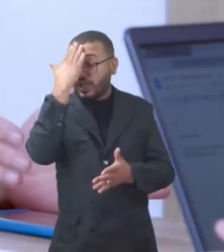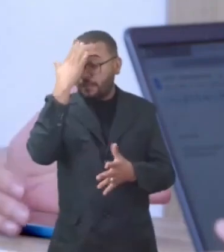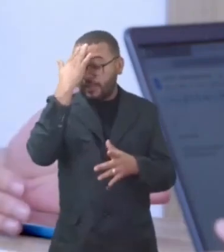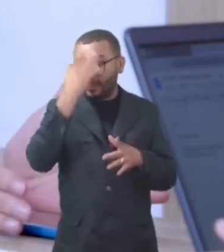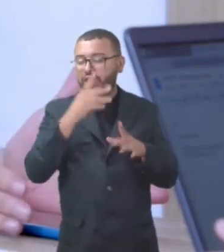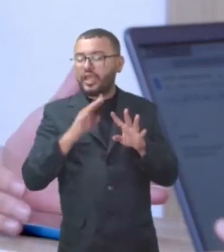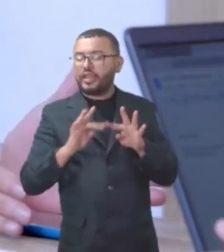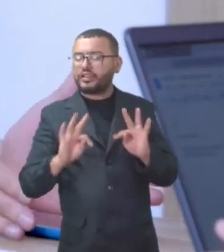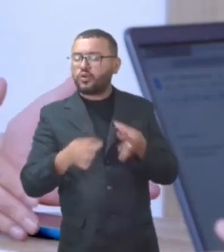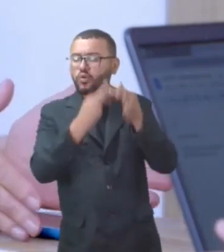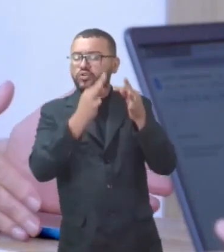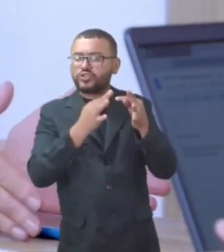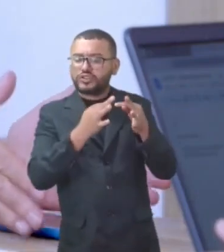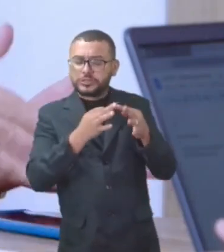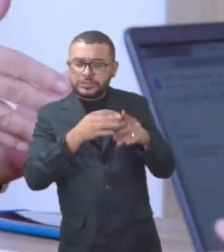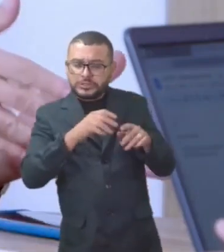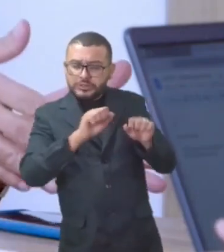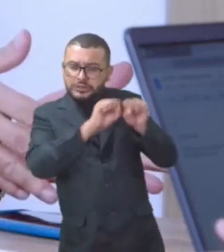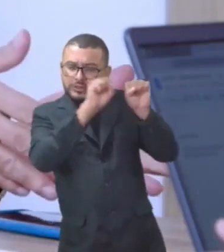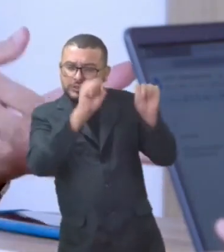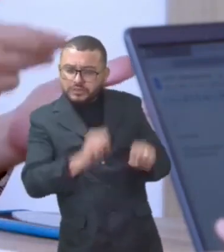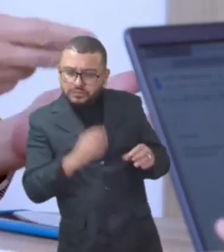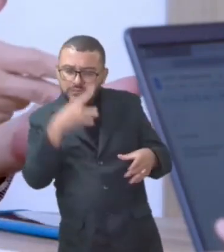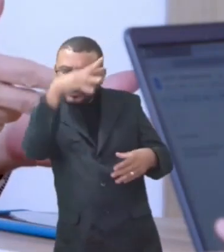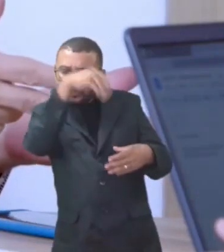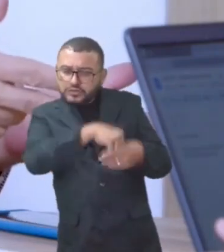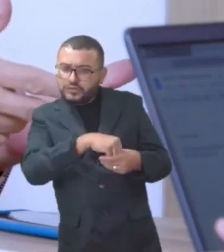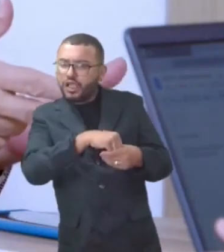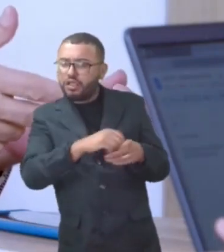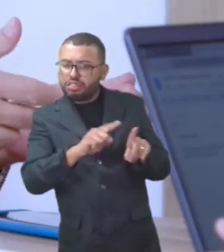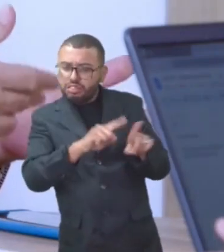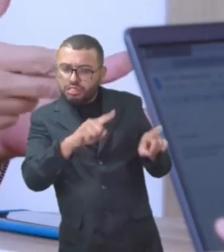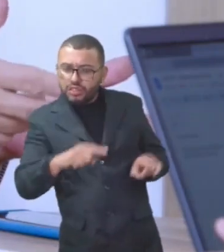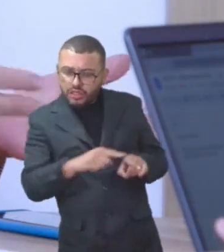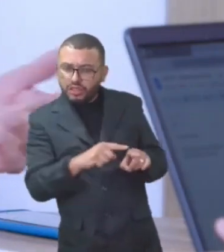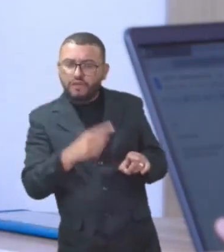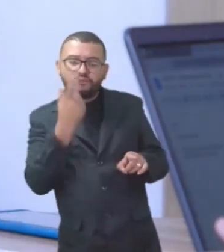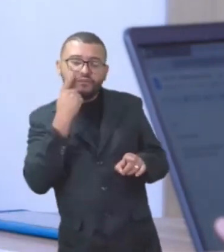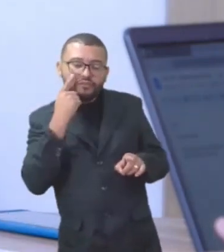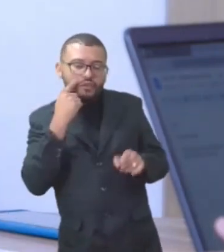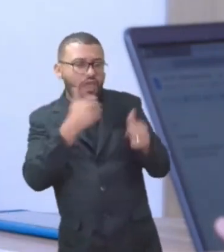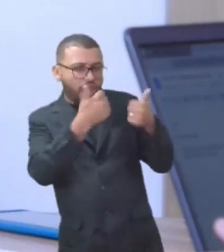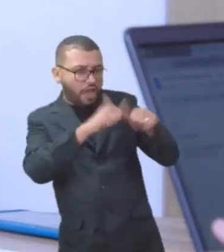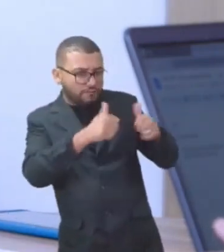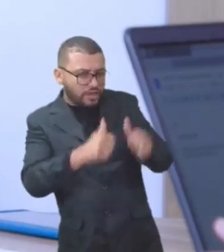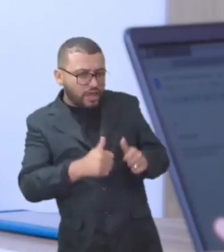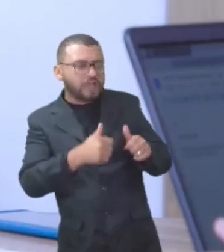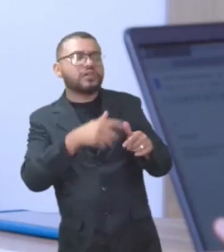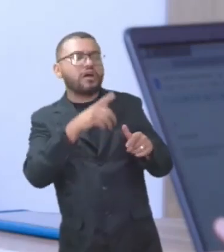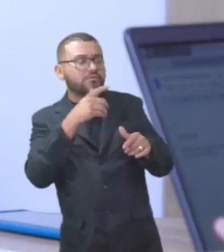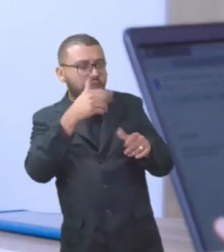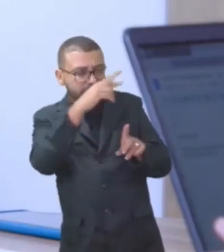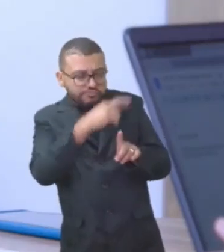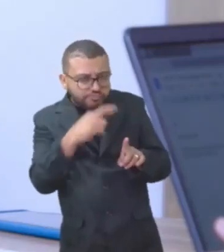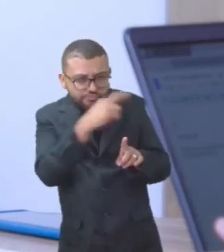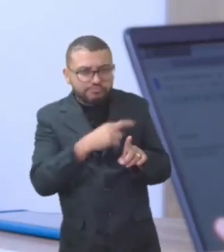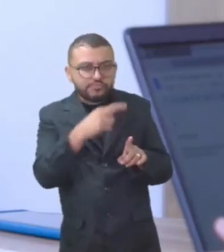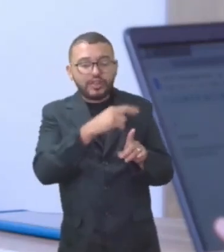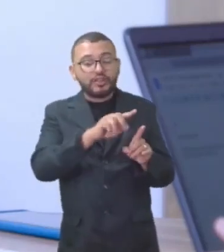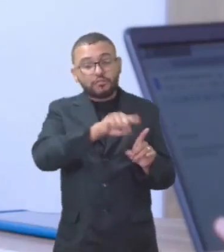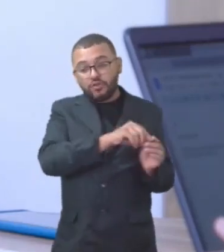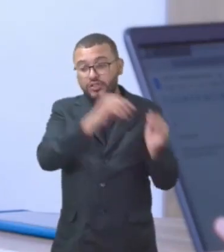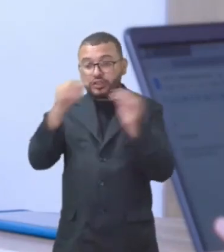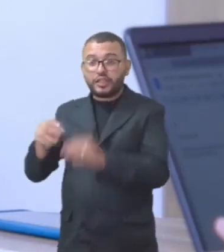código-fonte até o BU, que é disponibilizado pelo TSE no final